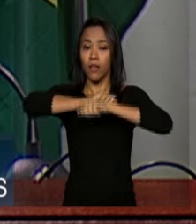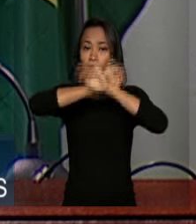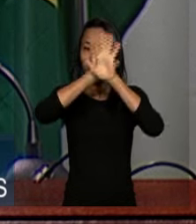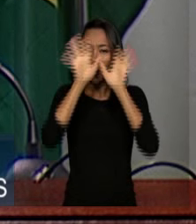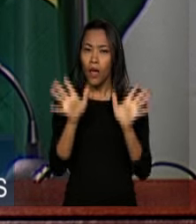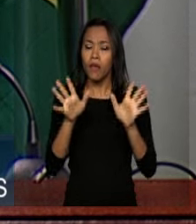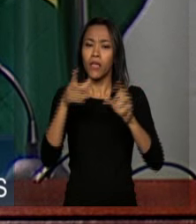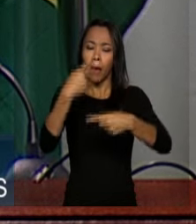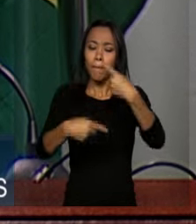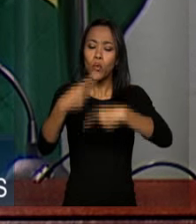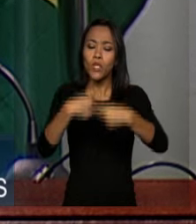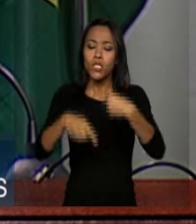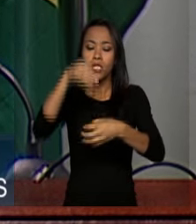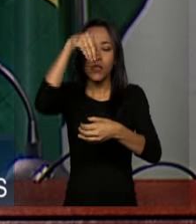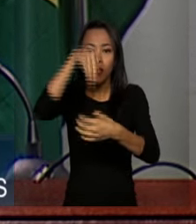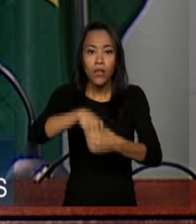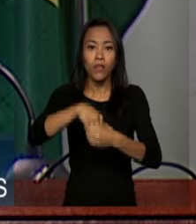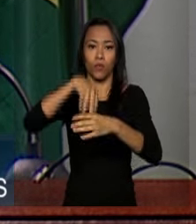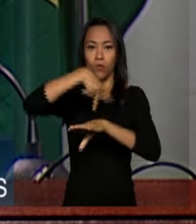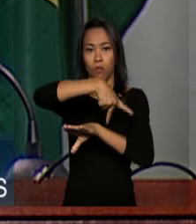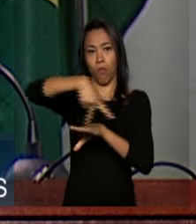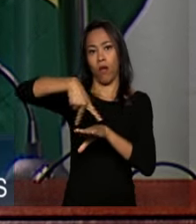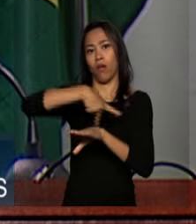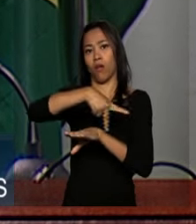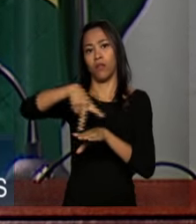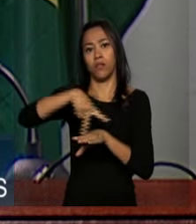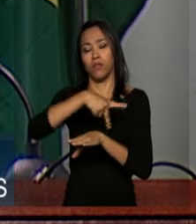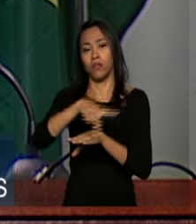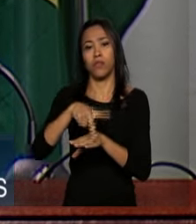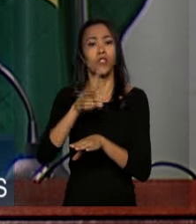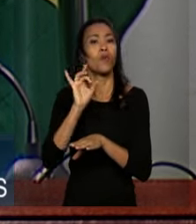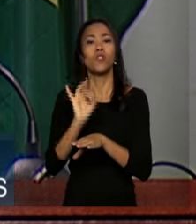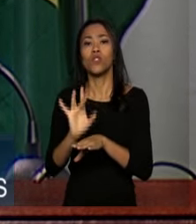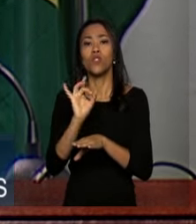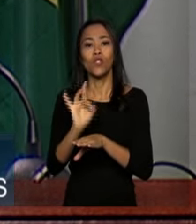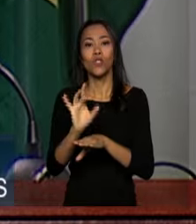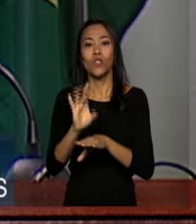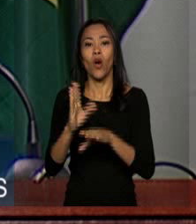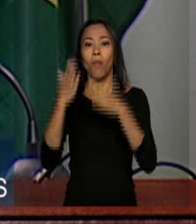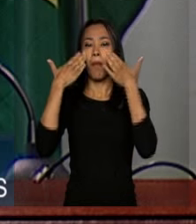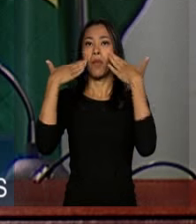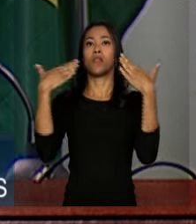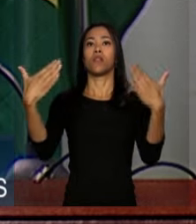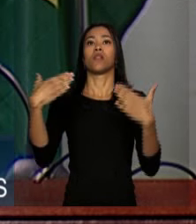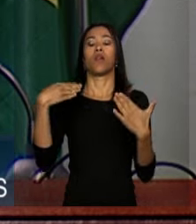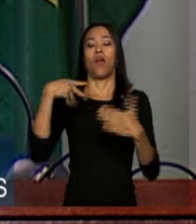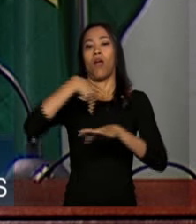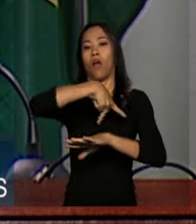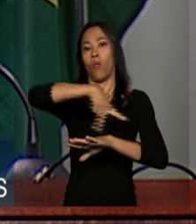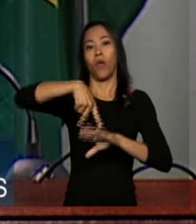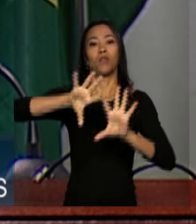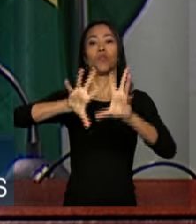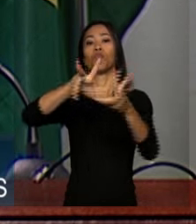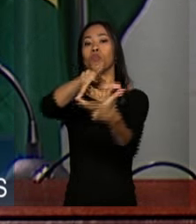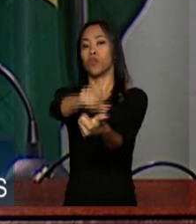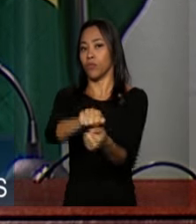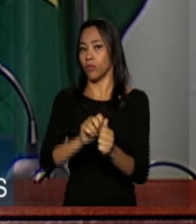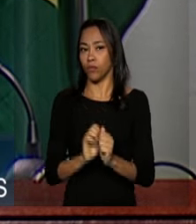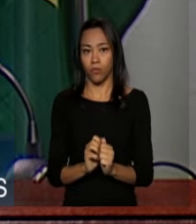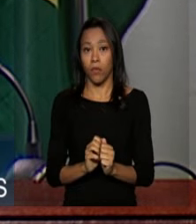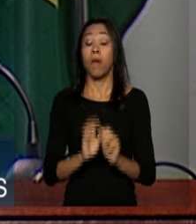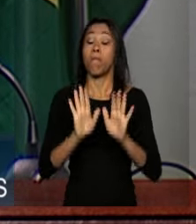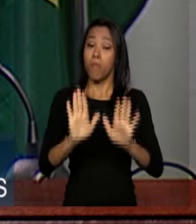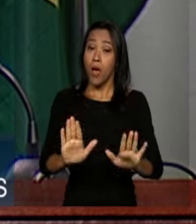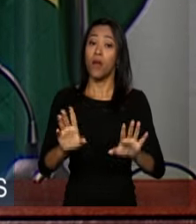externa não é só um instrumento de projeção do país no mundo, mas também, e por isso